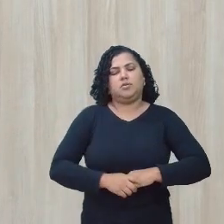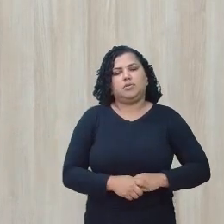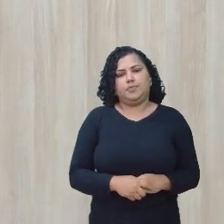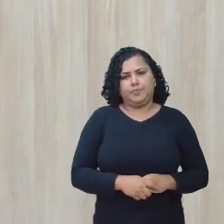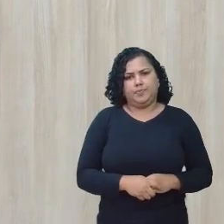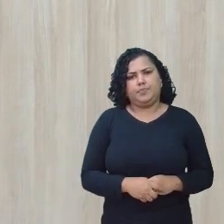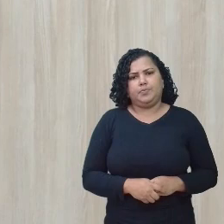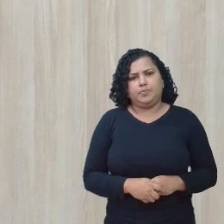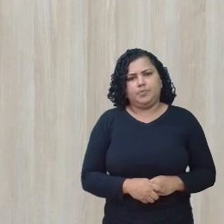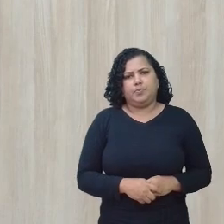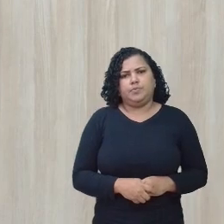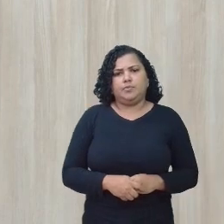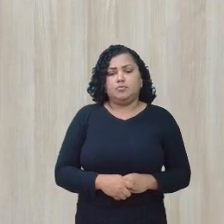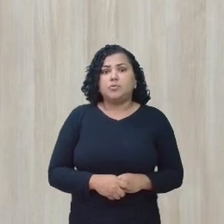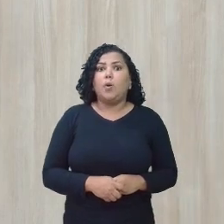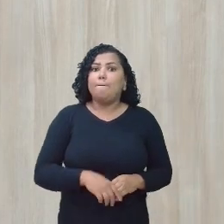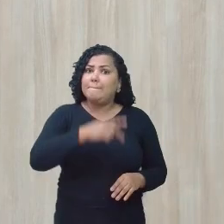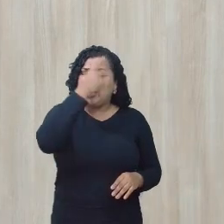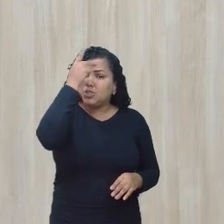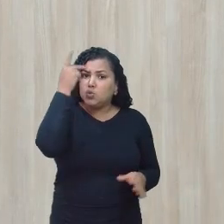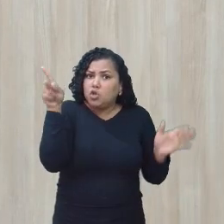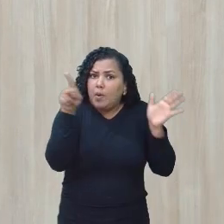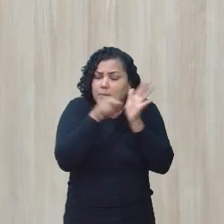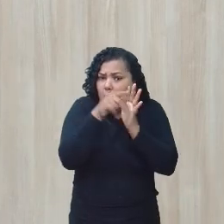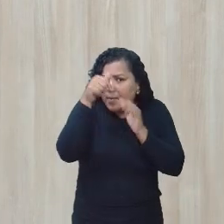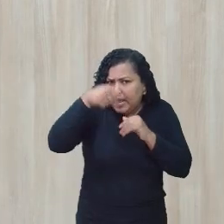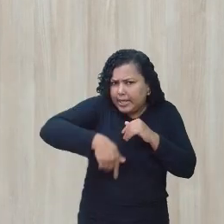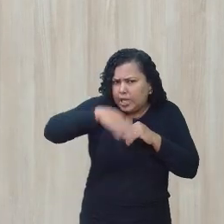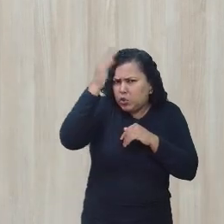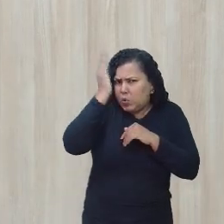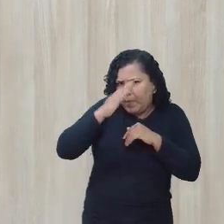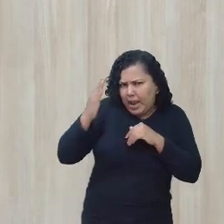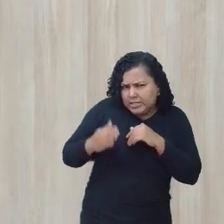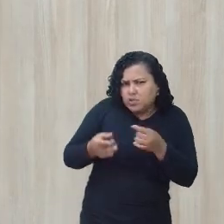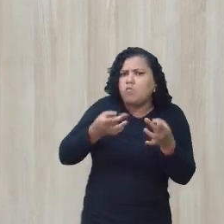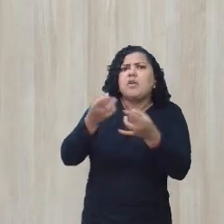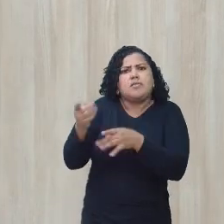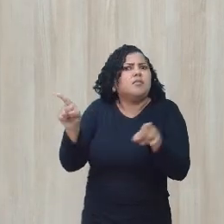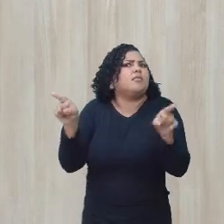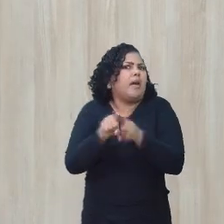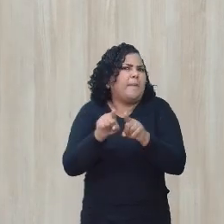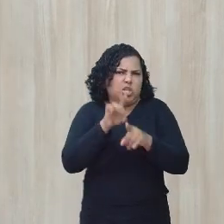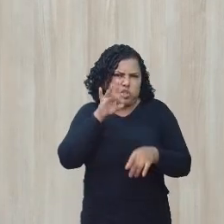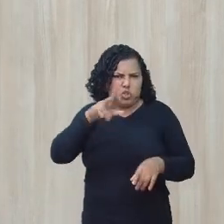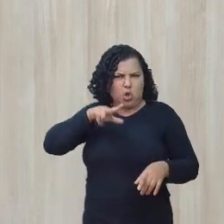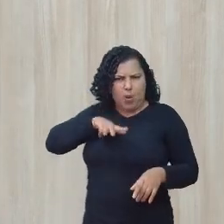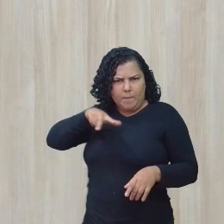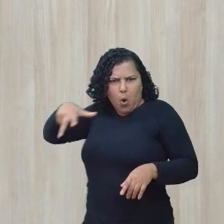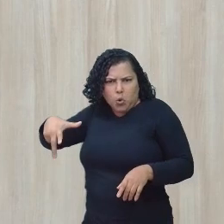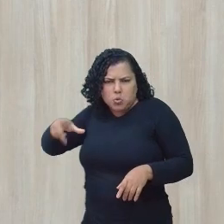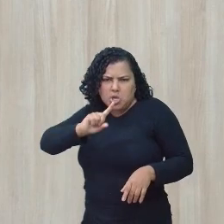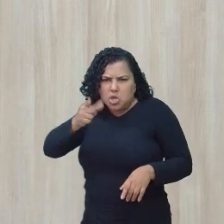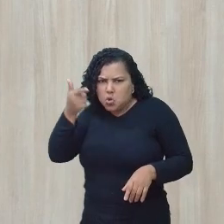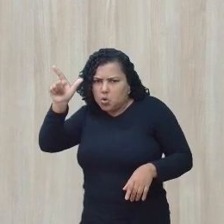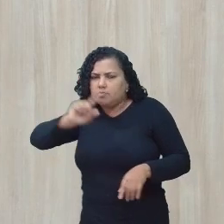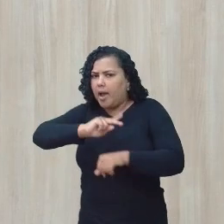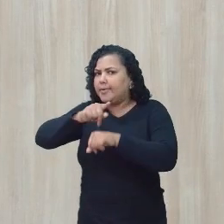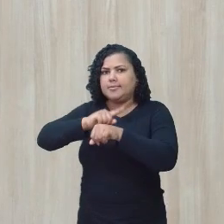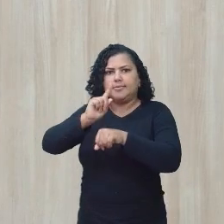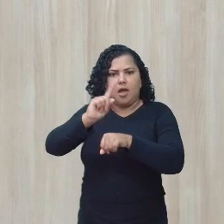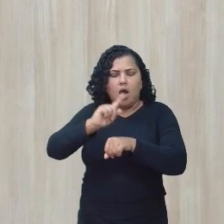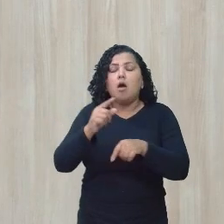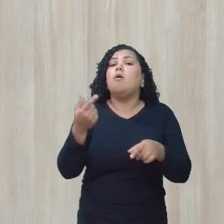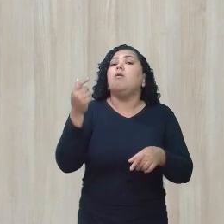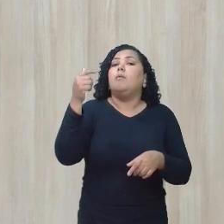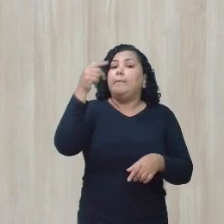escravizadas, inclusive com traficantes brasileiros. Não pense que são portugueses ou outra nação que trouxeram essas pessoas escravizadas para cá.